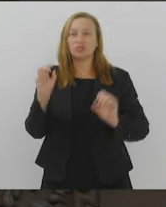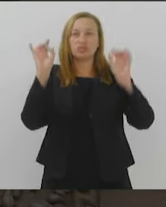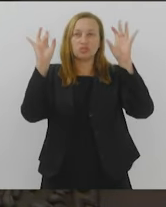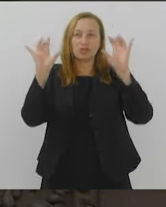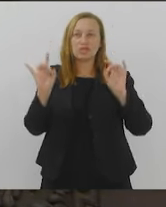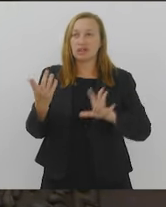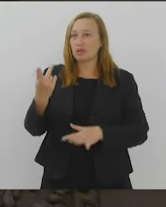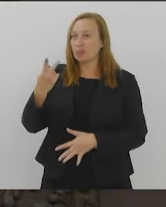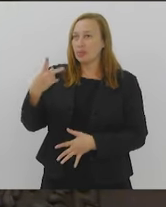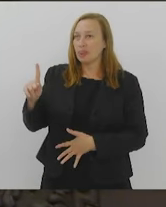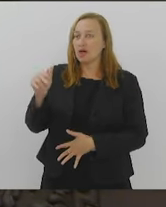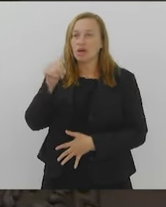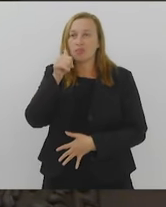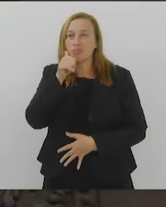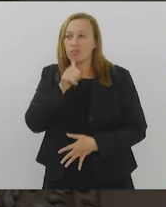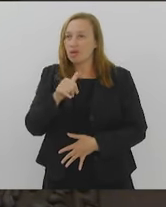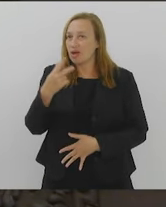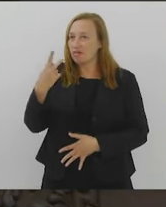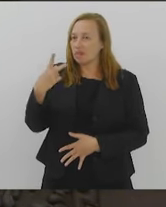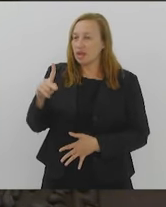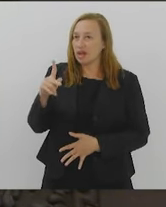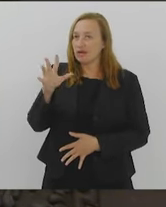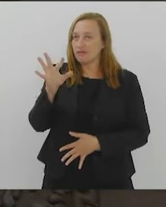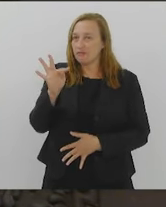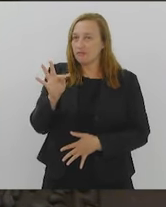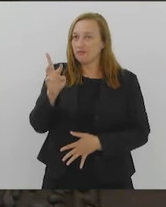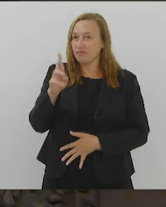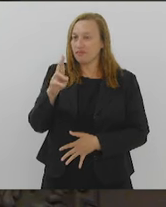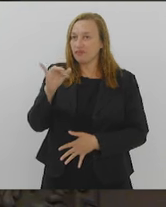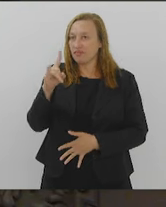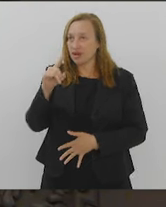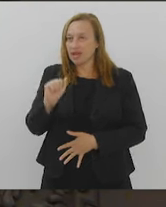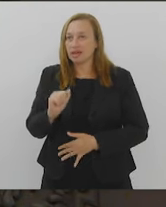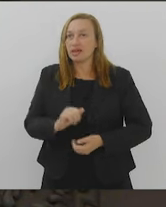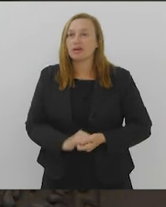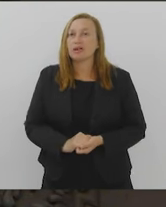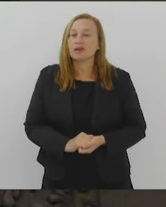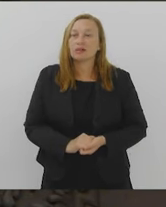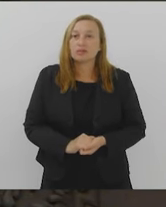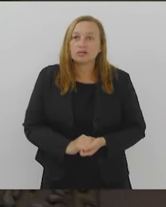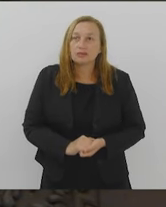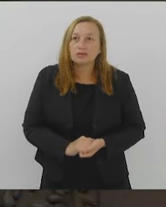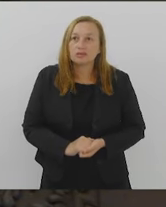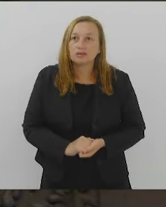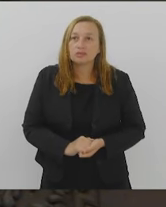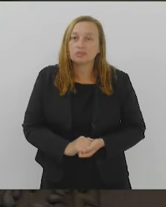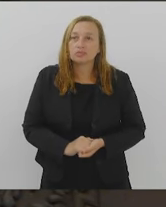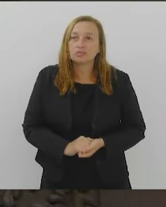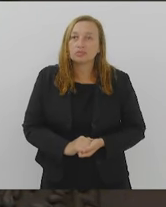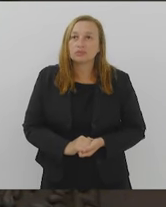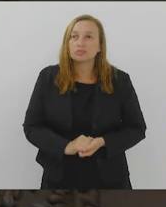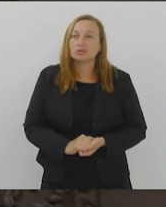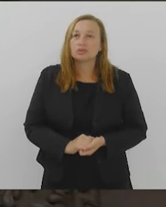que a mulher dele, Frida, fez para ele, que dizia assim: avante em Cristo